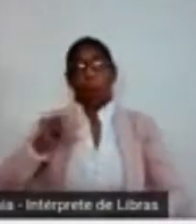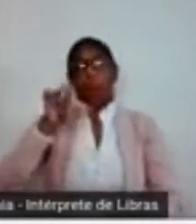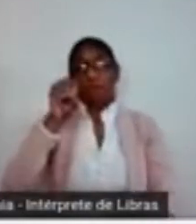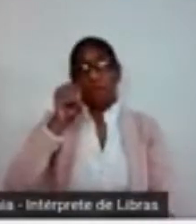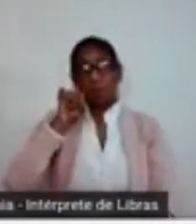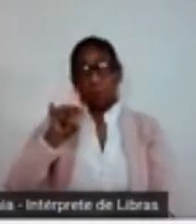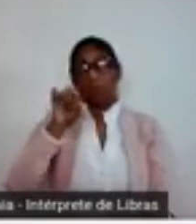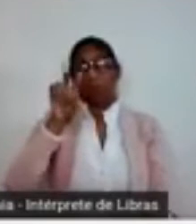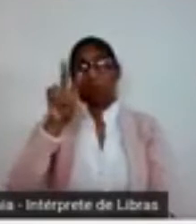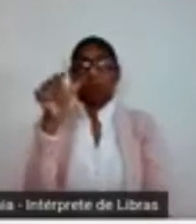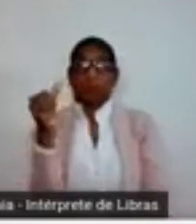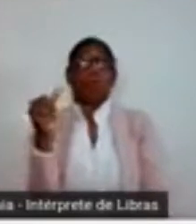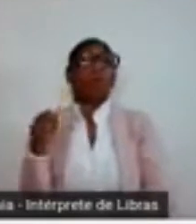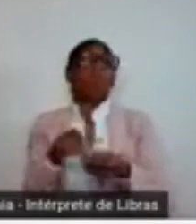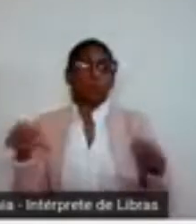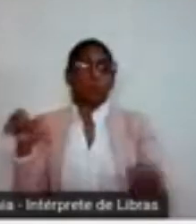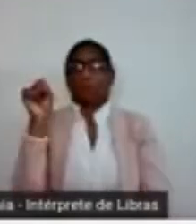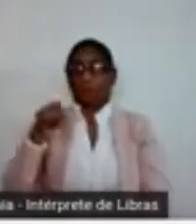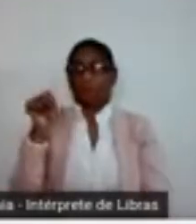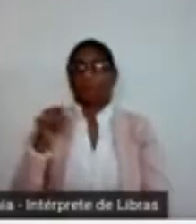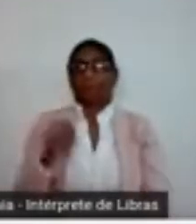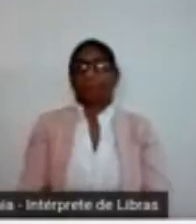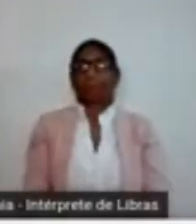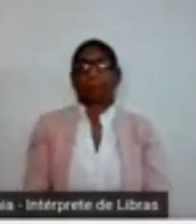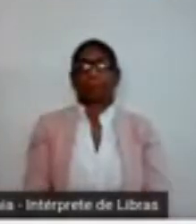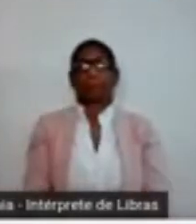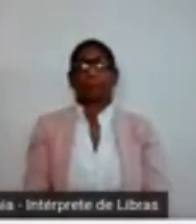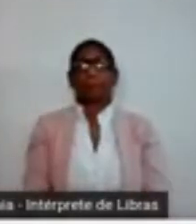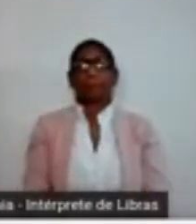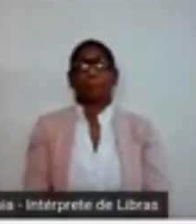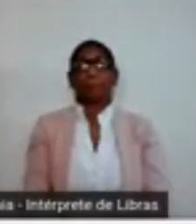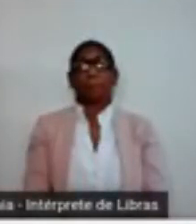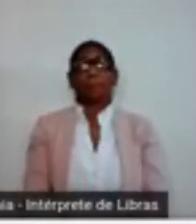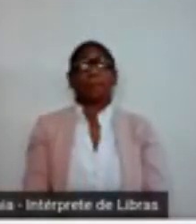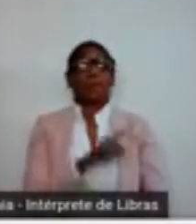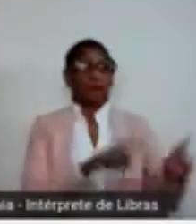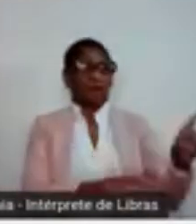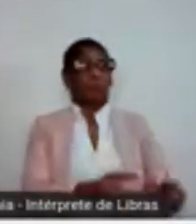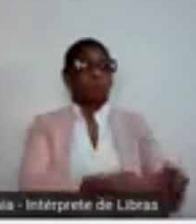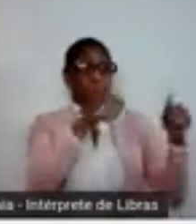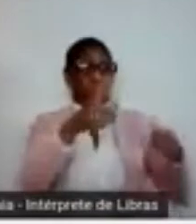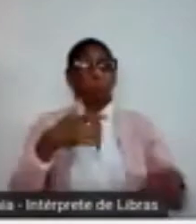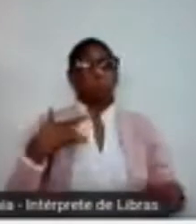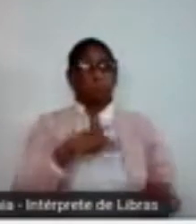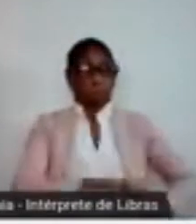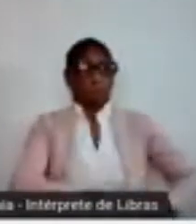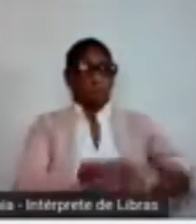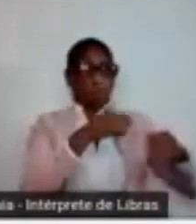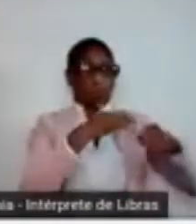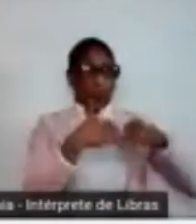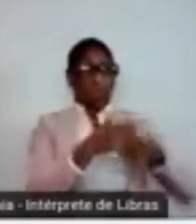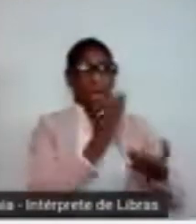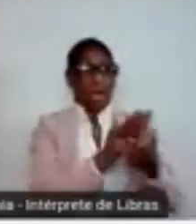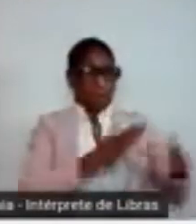patamar mais baixo. Houve um aumento do número de casos ativos em relação aos casos recuperados. Então, esses foram alguns fatores aí que nos levam